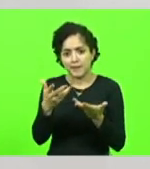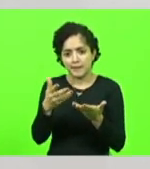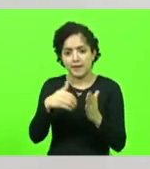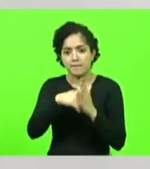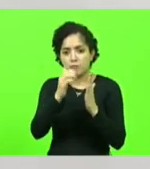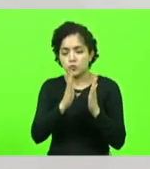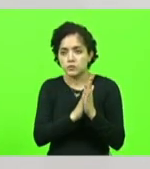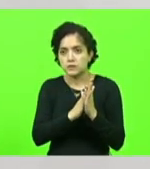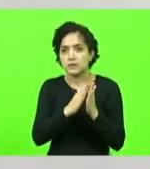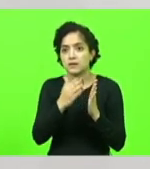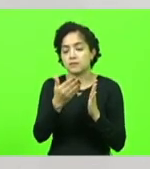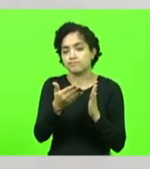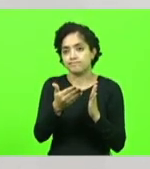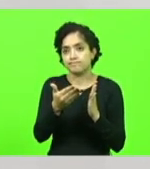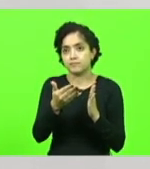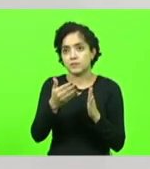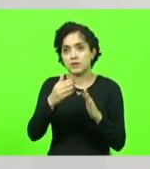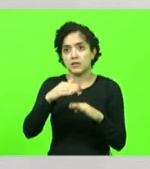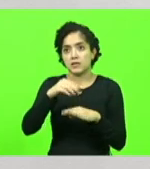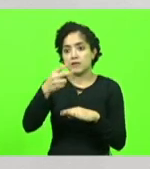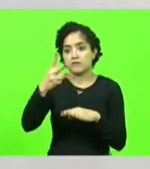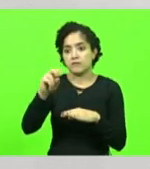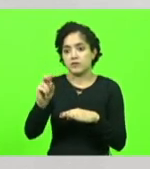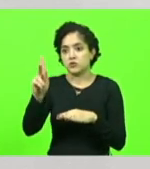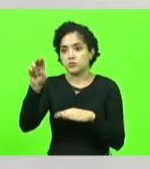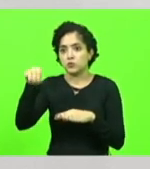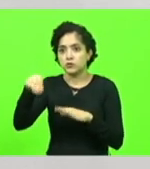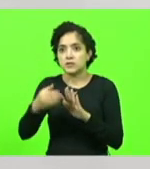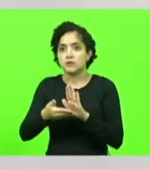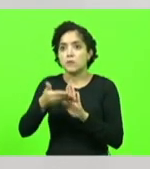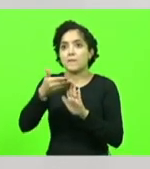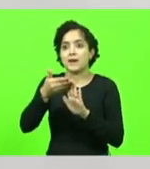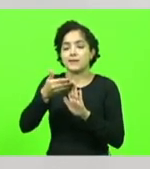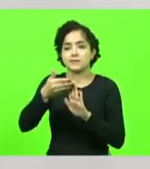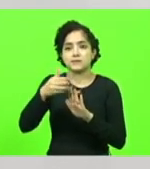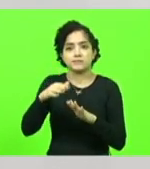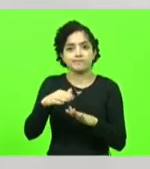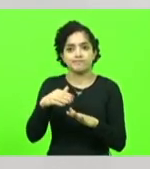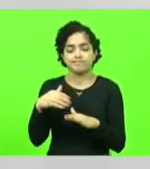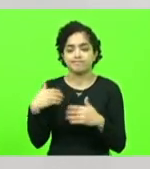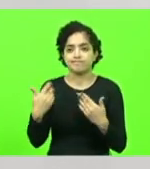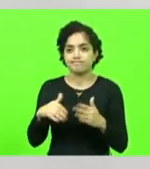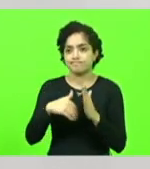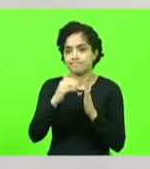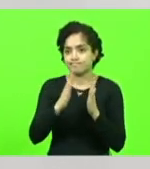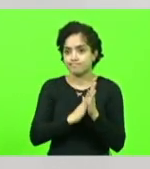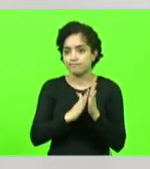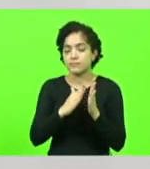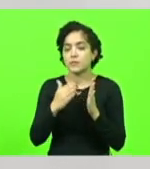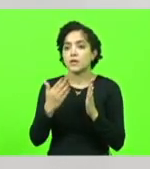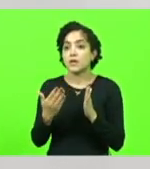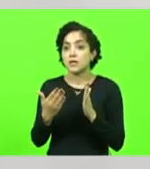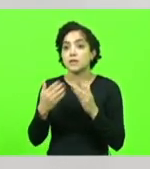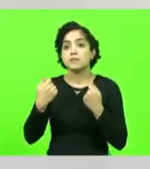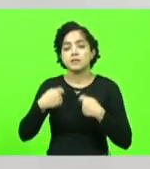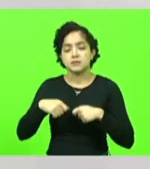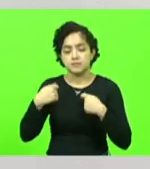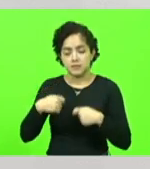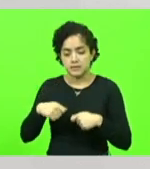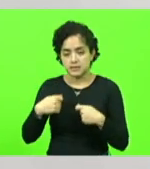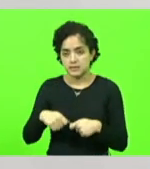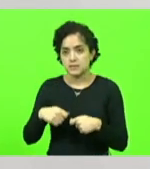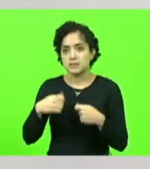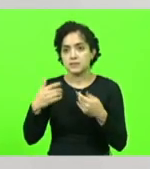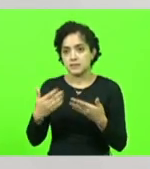um 20%, a multa é quase R$ 1.000. Pois bem, então nós precisamos ter também uma ação efetiva